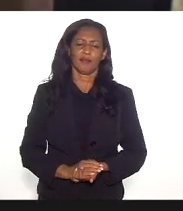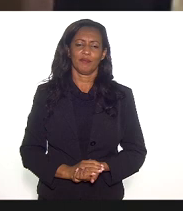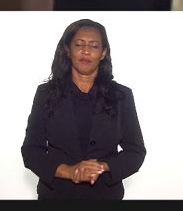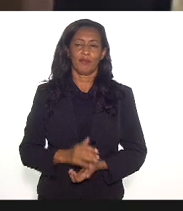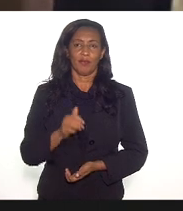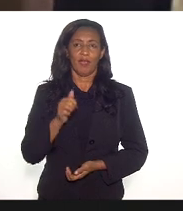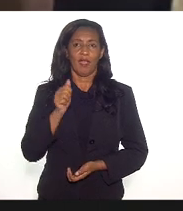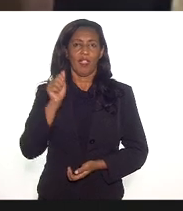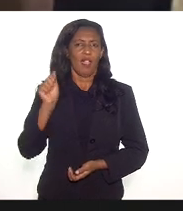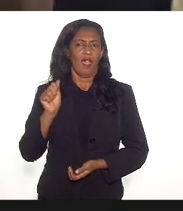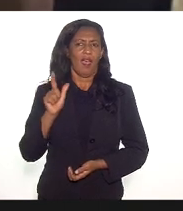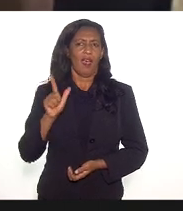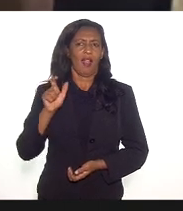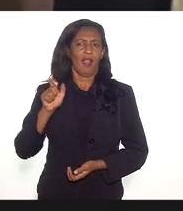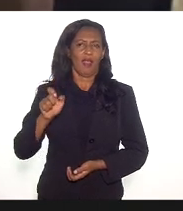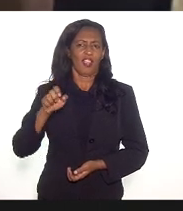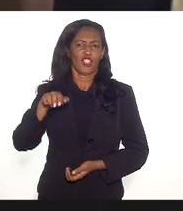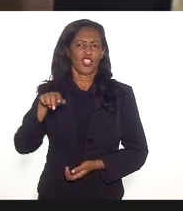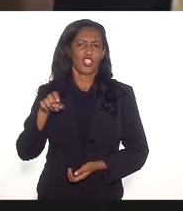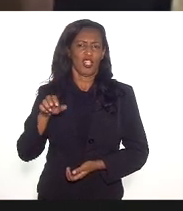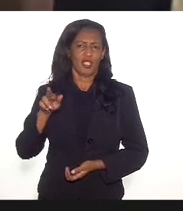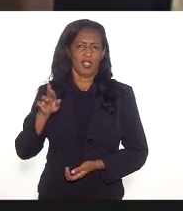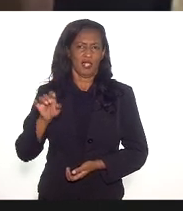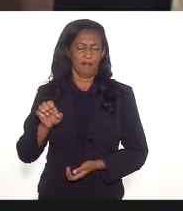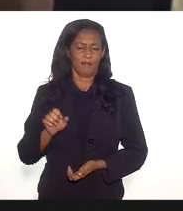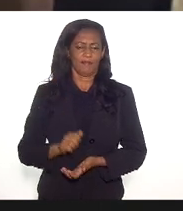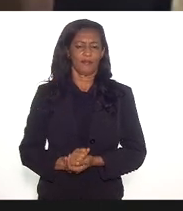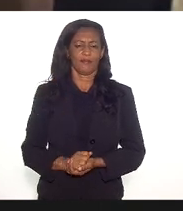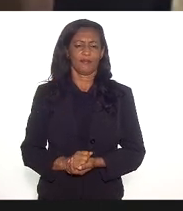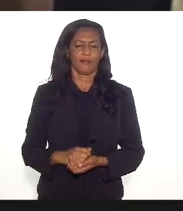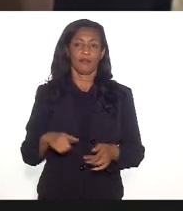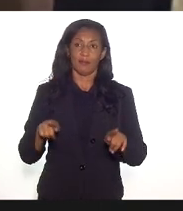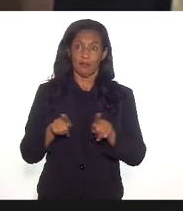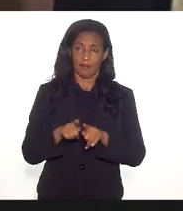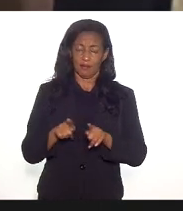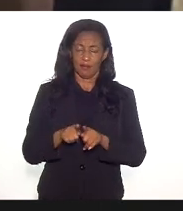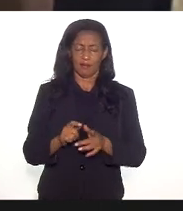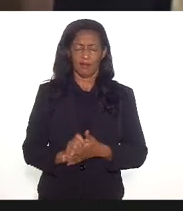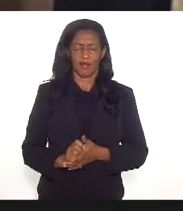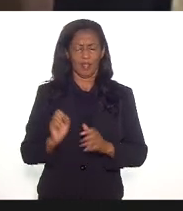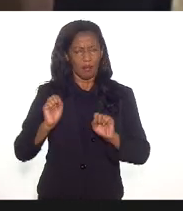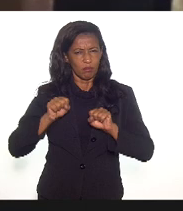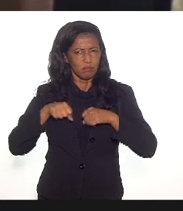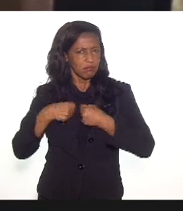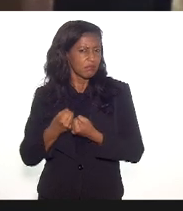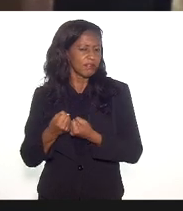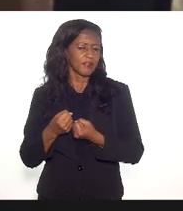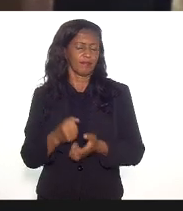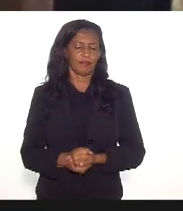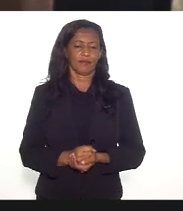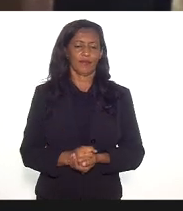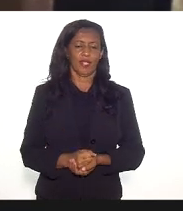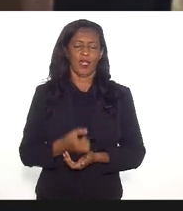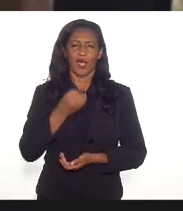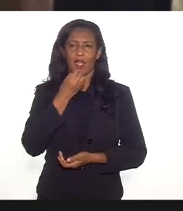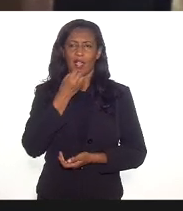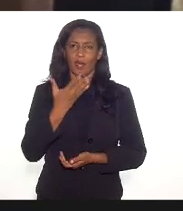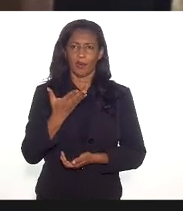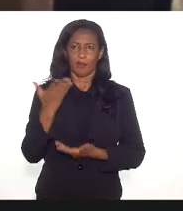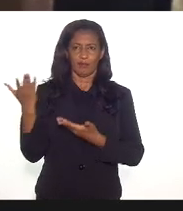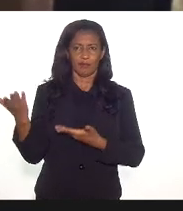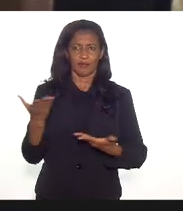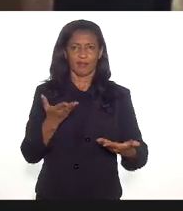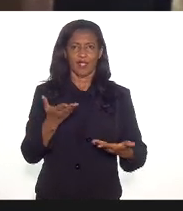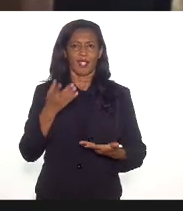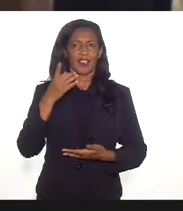Alexandre Freitas, que também está aqui nos acompanhando. Fazer também, reforçar as boas-vindas ao deputado